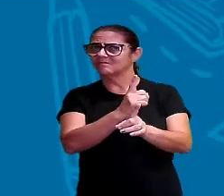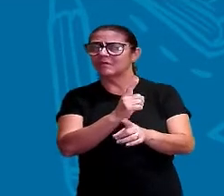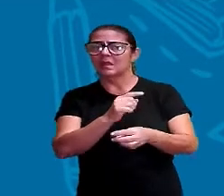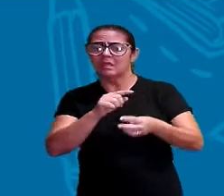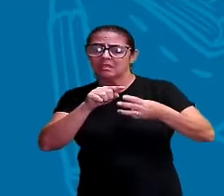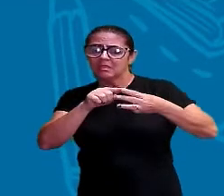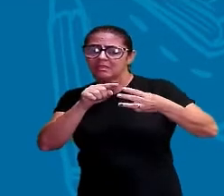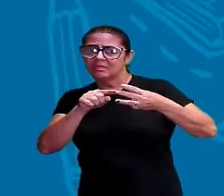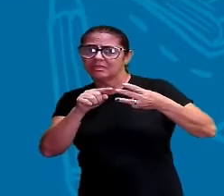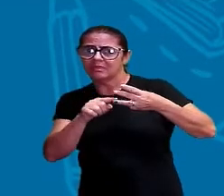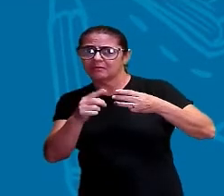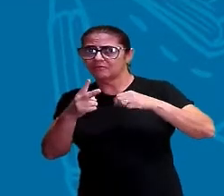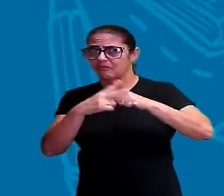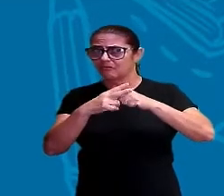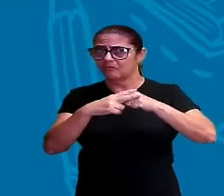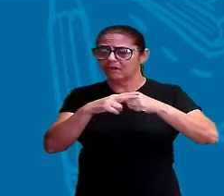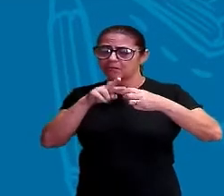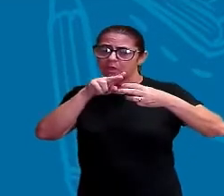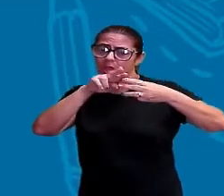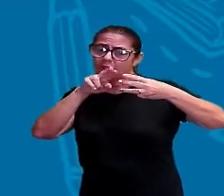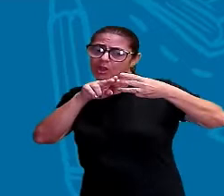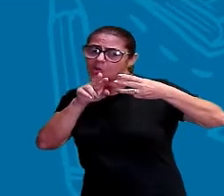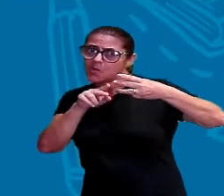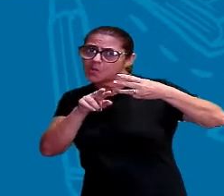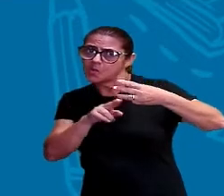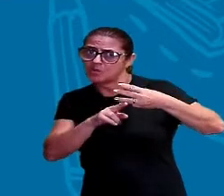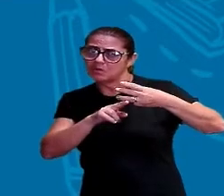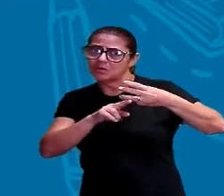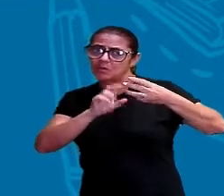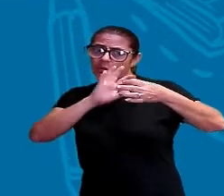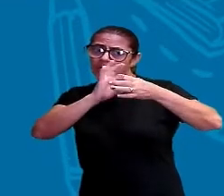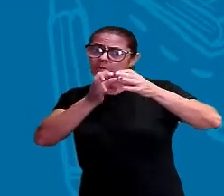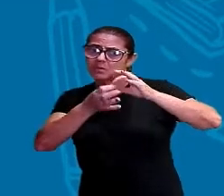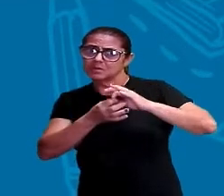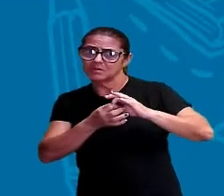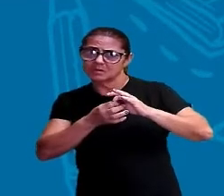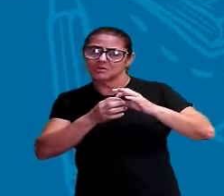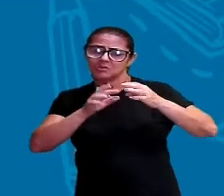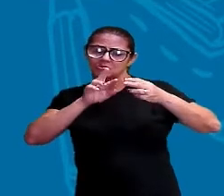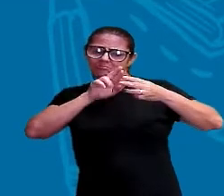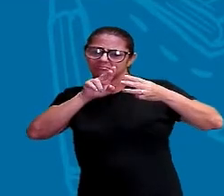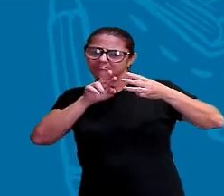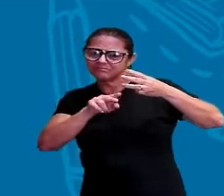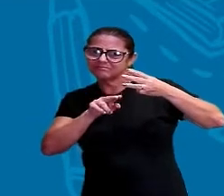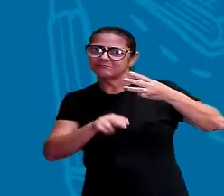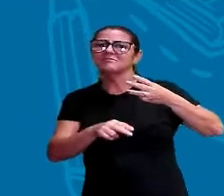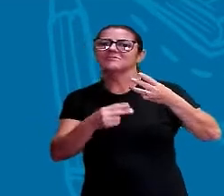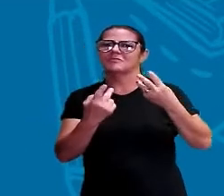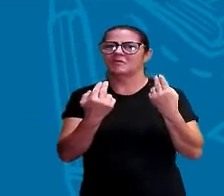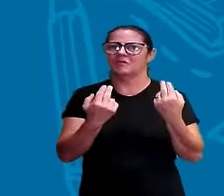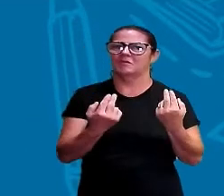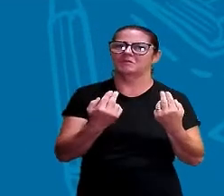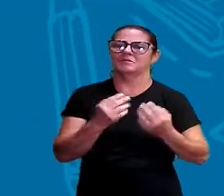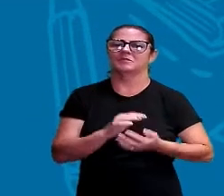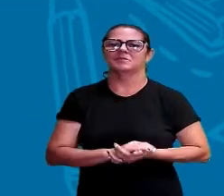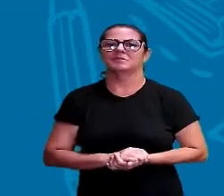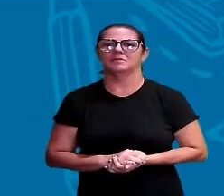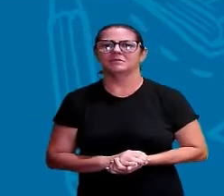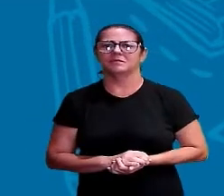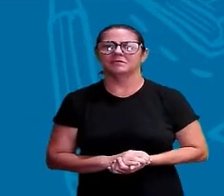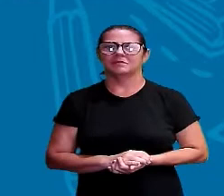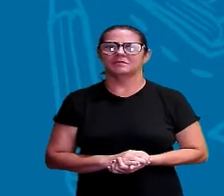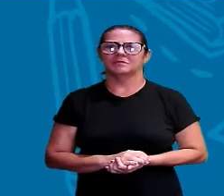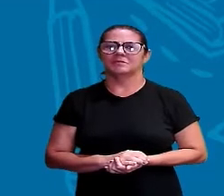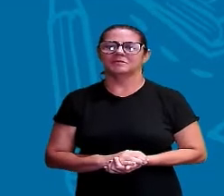que o mesmo verbo ele pode ter? E é isso, gente. É polissemia. São os significados que ele pode te dar.